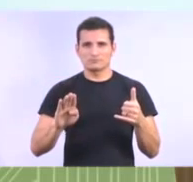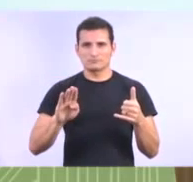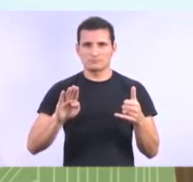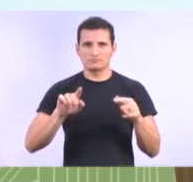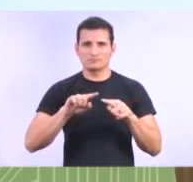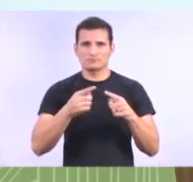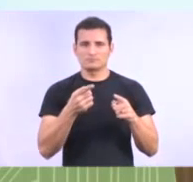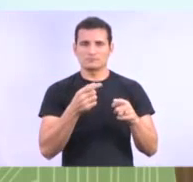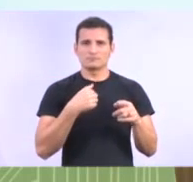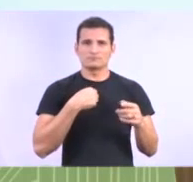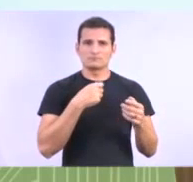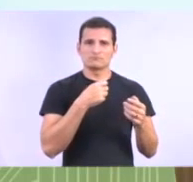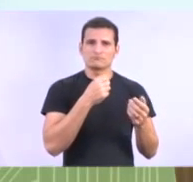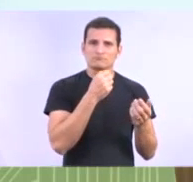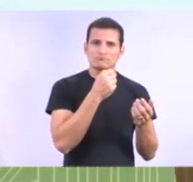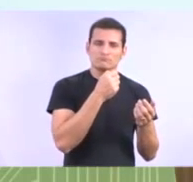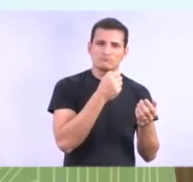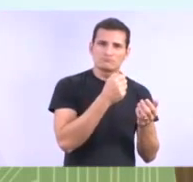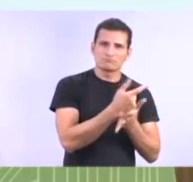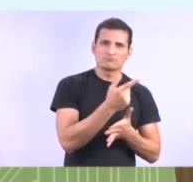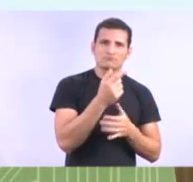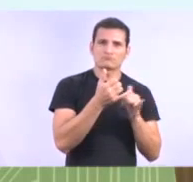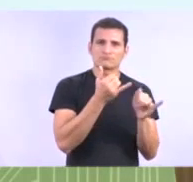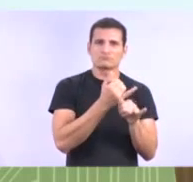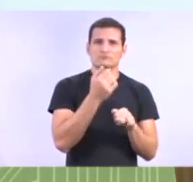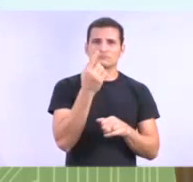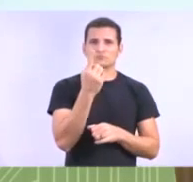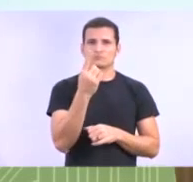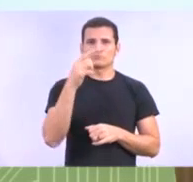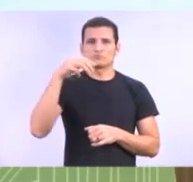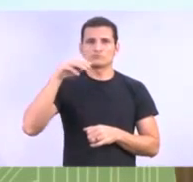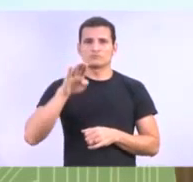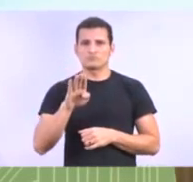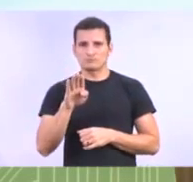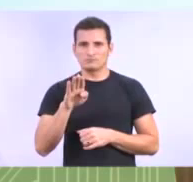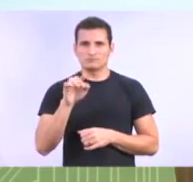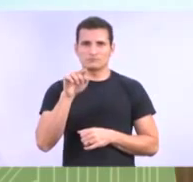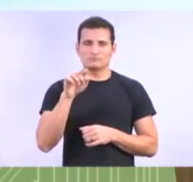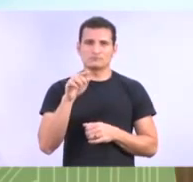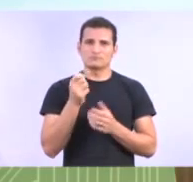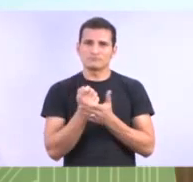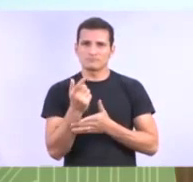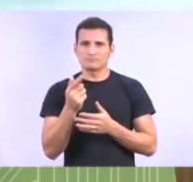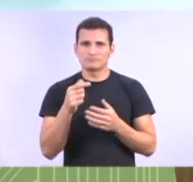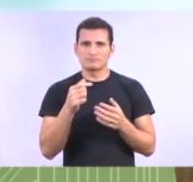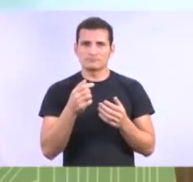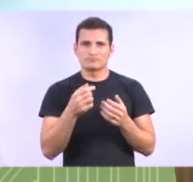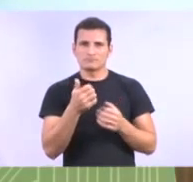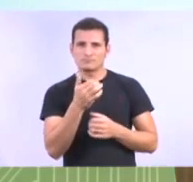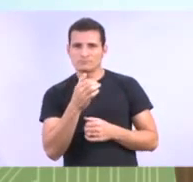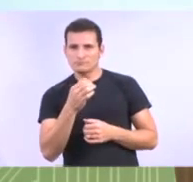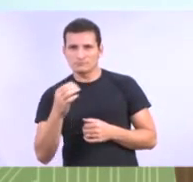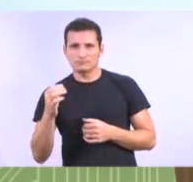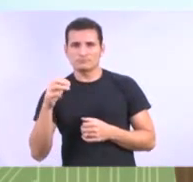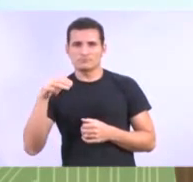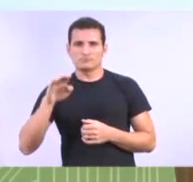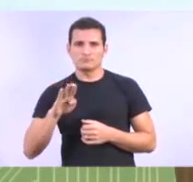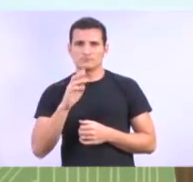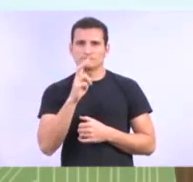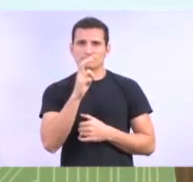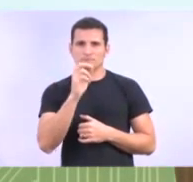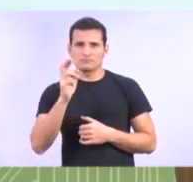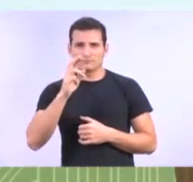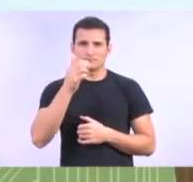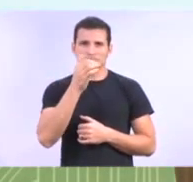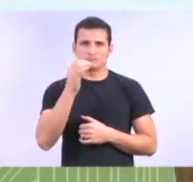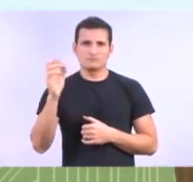contrato a internet de 1 megabit? E você acaba pagando num dispositivo de 100 megabits, sei lá, R$50, R$100, e às